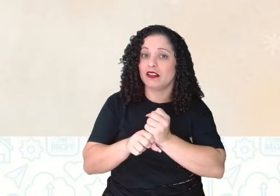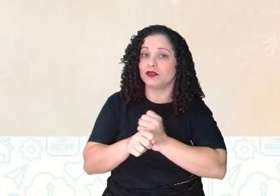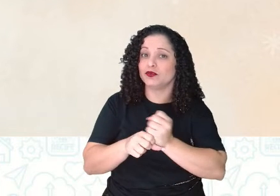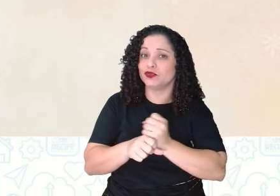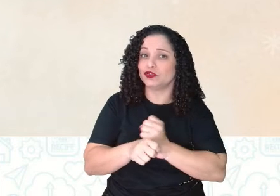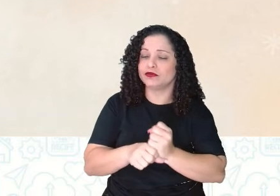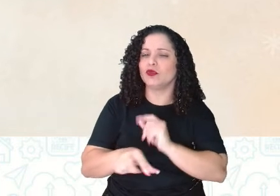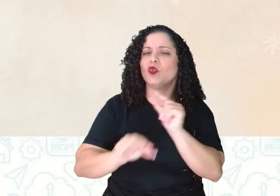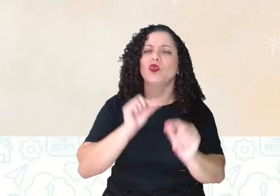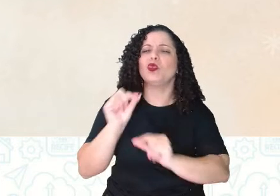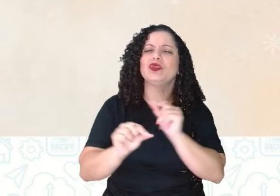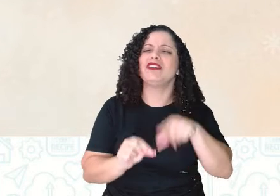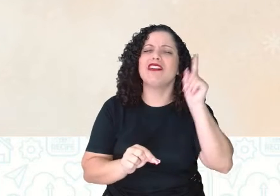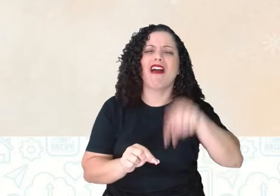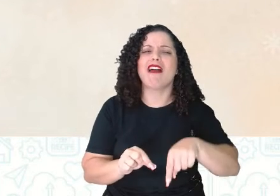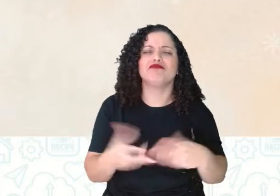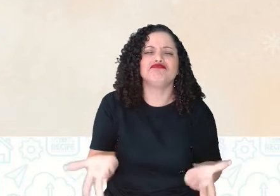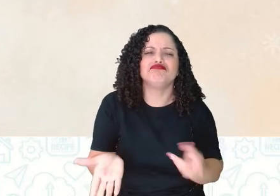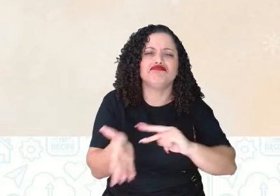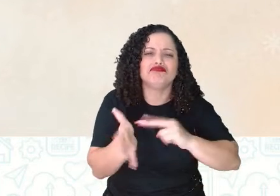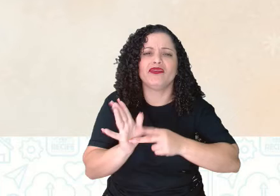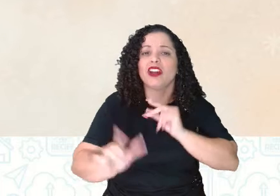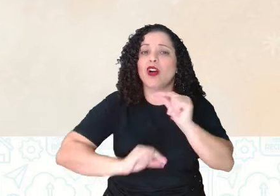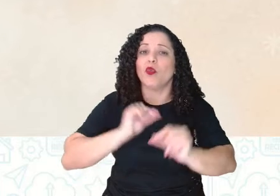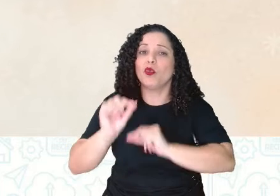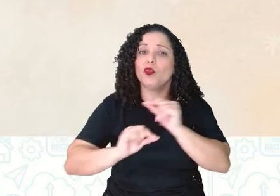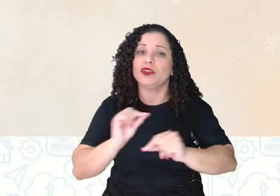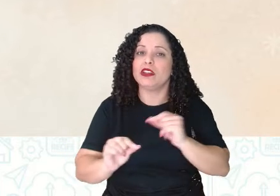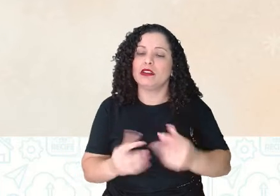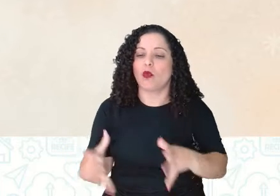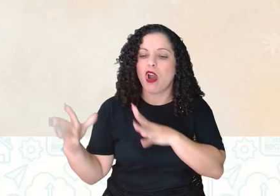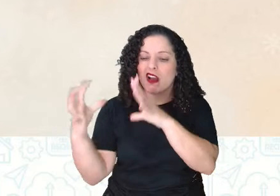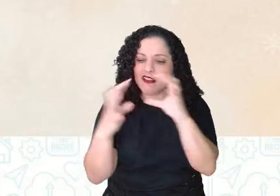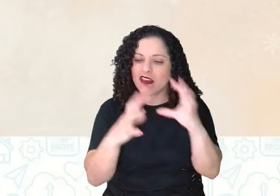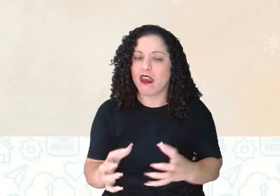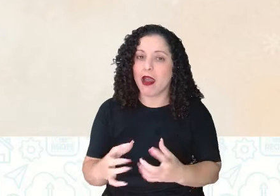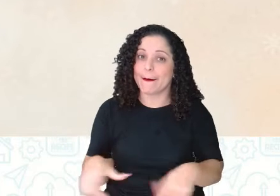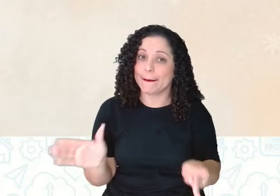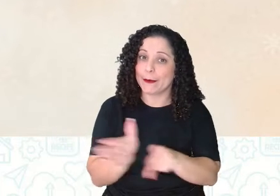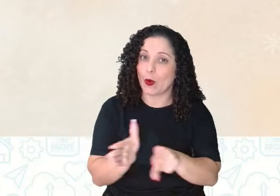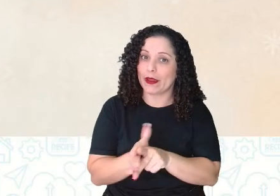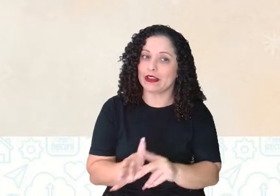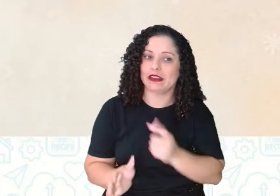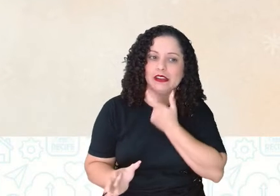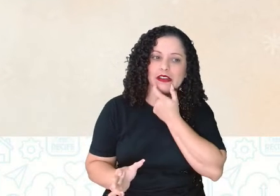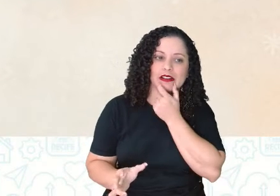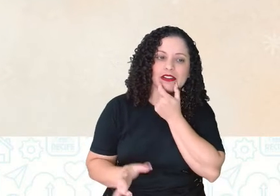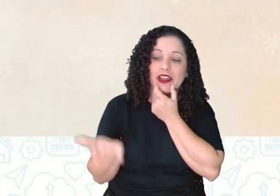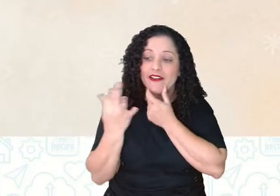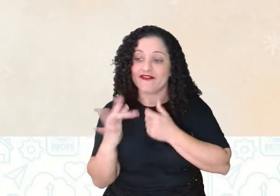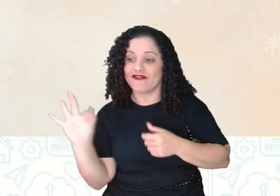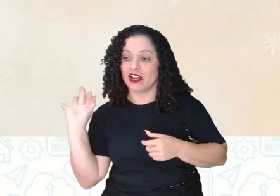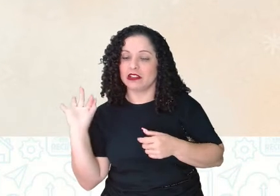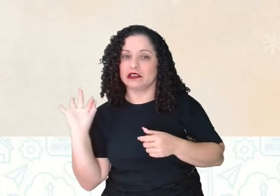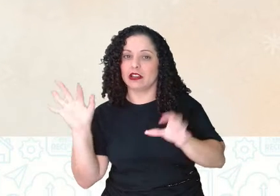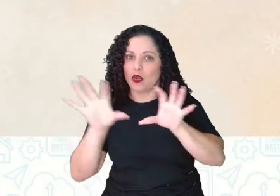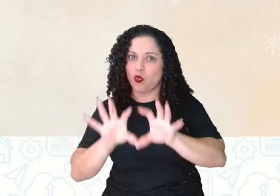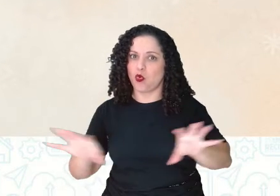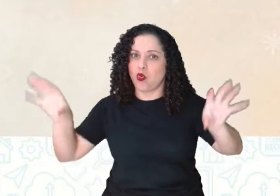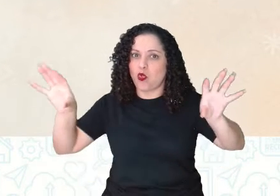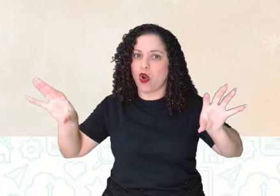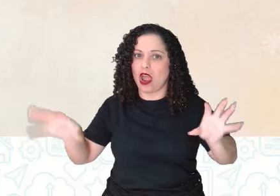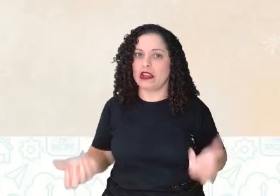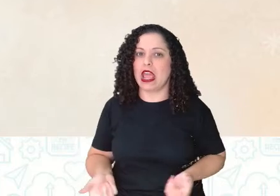esse conflito dos 7 anos, né? Foi um conflito ocorrido entre a Inglaterra e a França por terras, né,